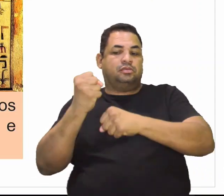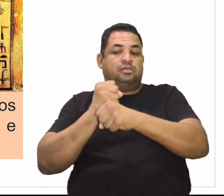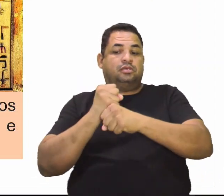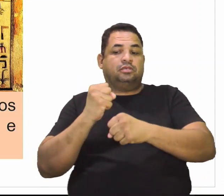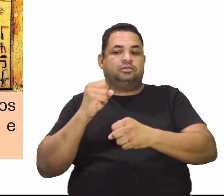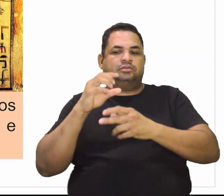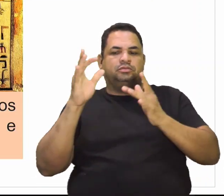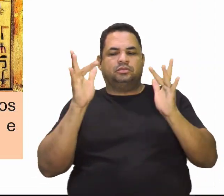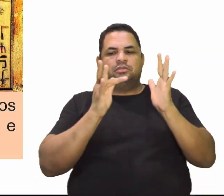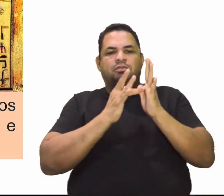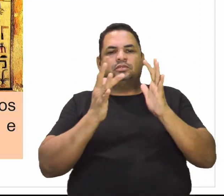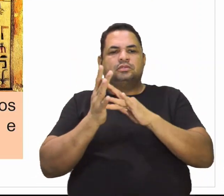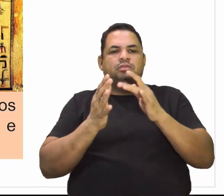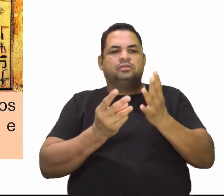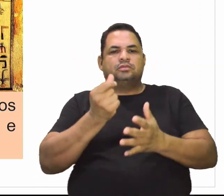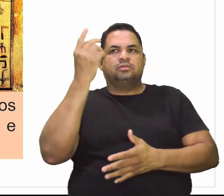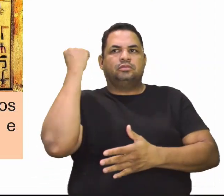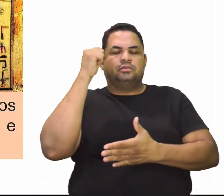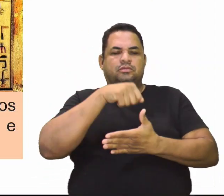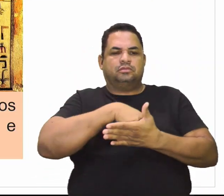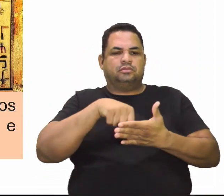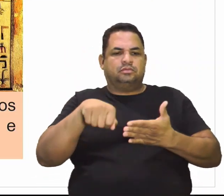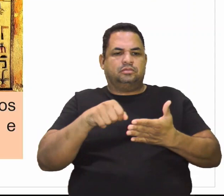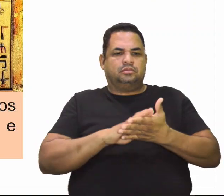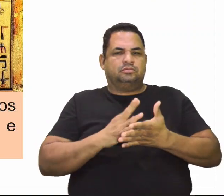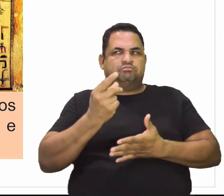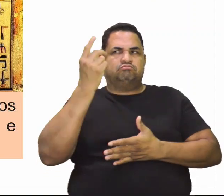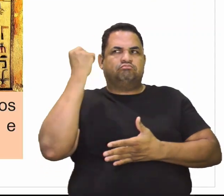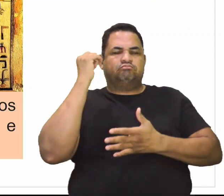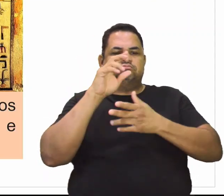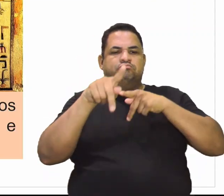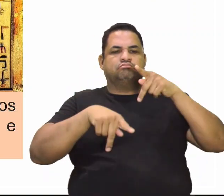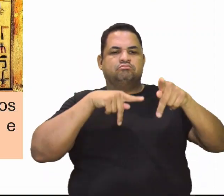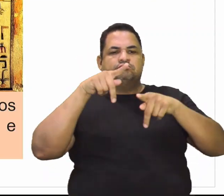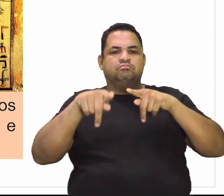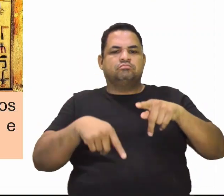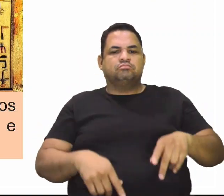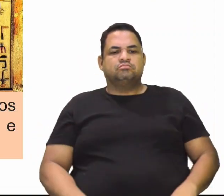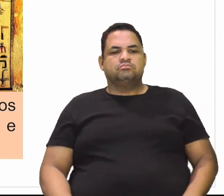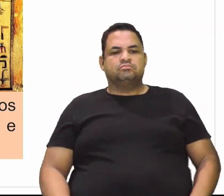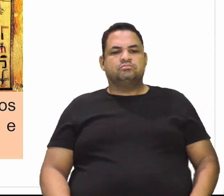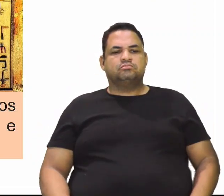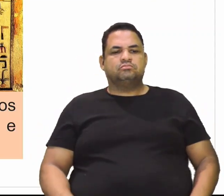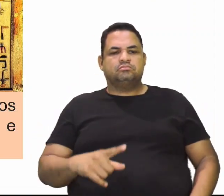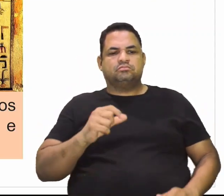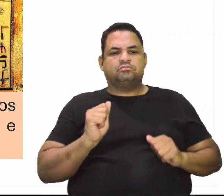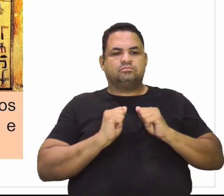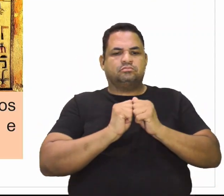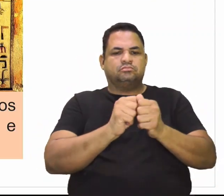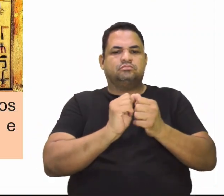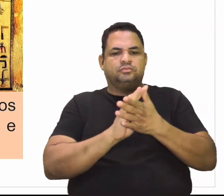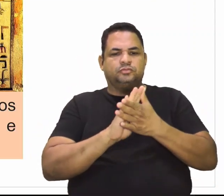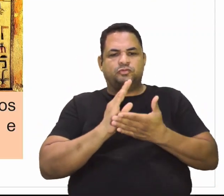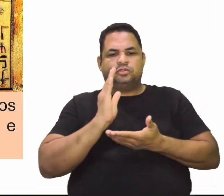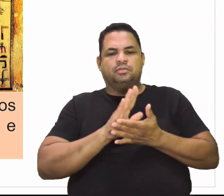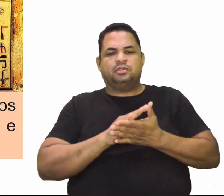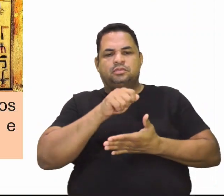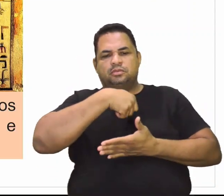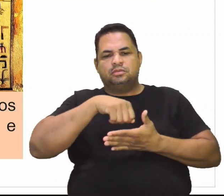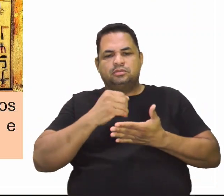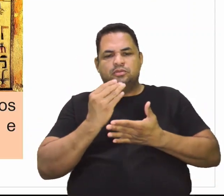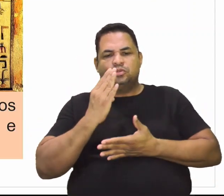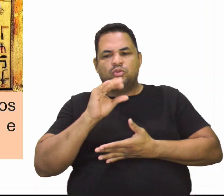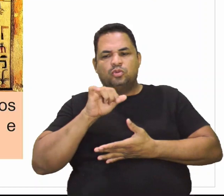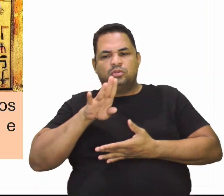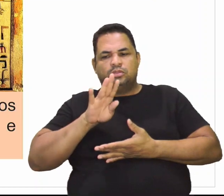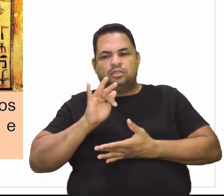é o registro mais antigo da história das civilizações. Tá? Juntamente com a escrita cuneiforme, aí no Egito nós temos